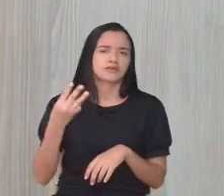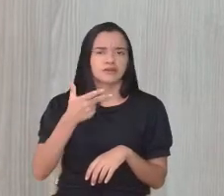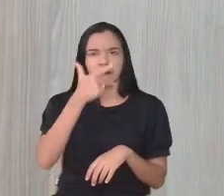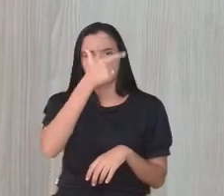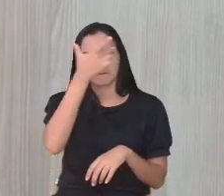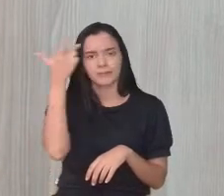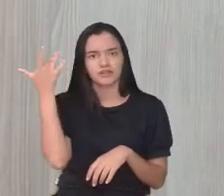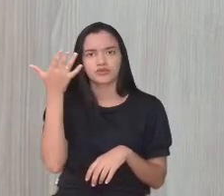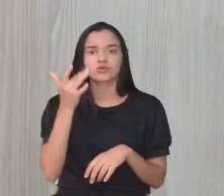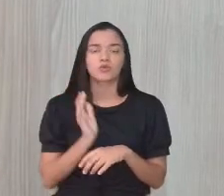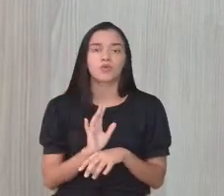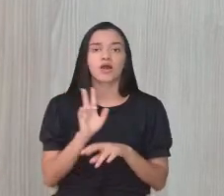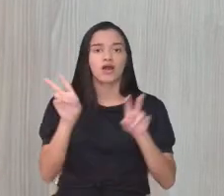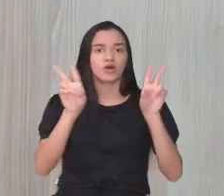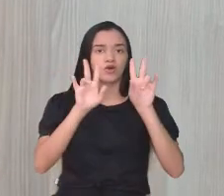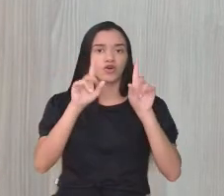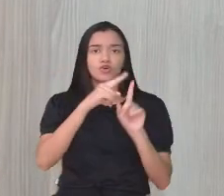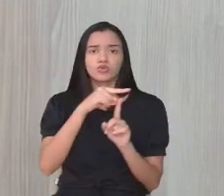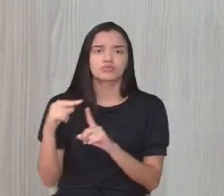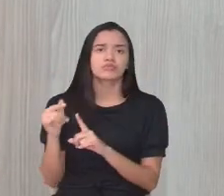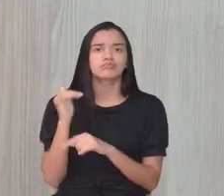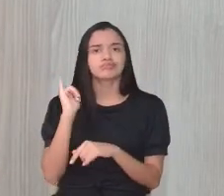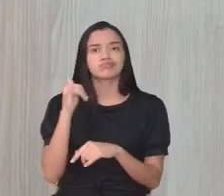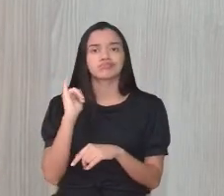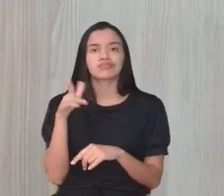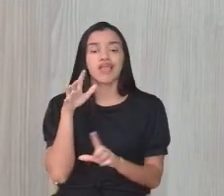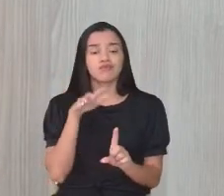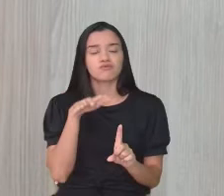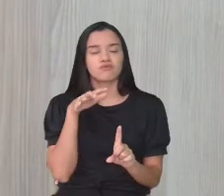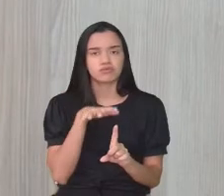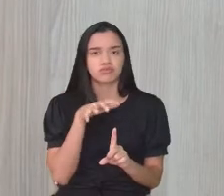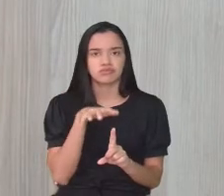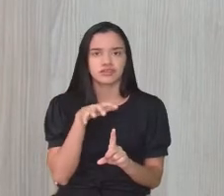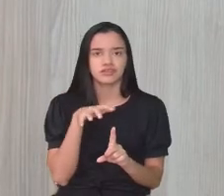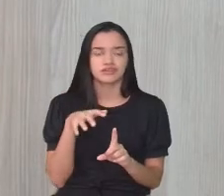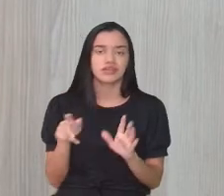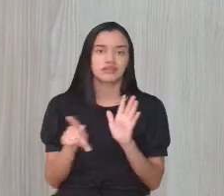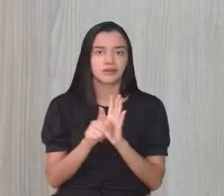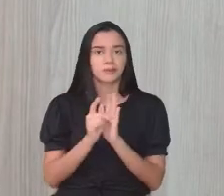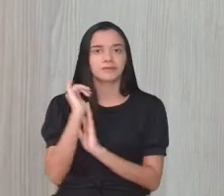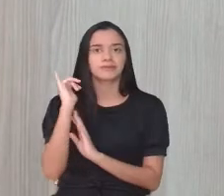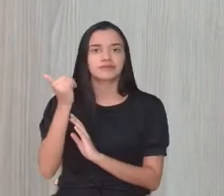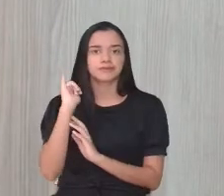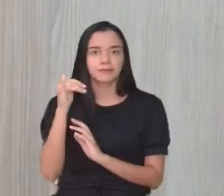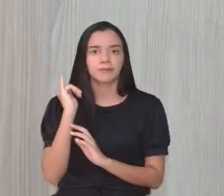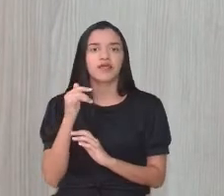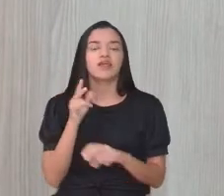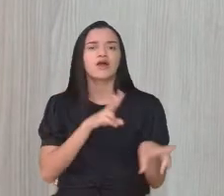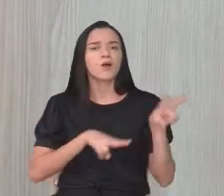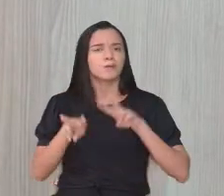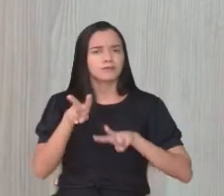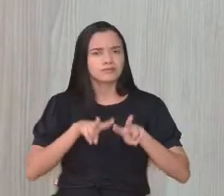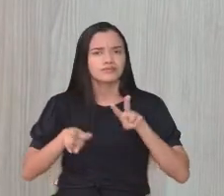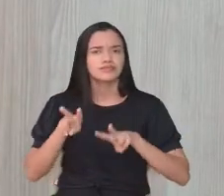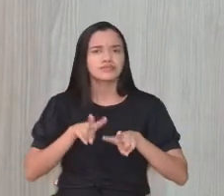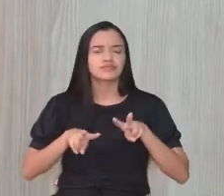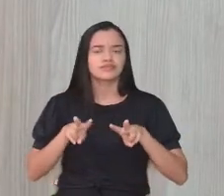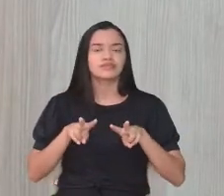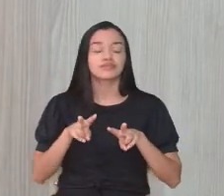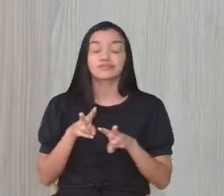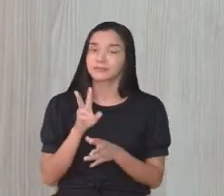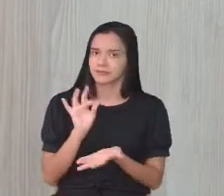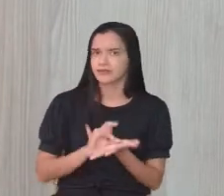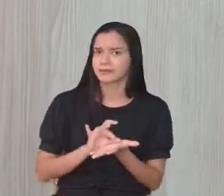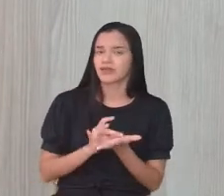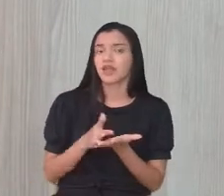o tipo de narrador, é porque influencia na própria narração, em como a gente observa a narração, né?